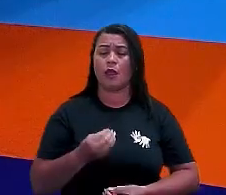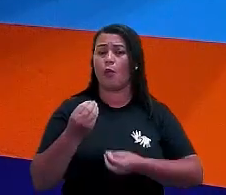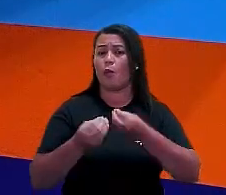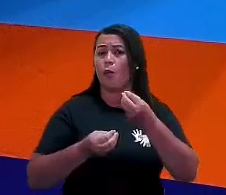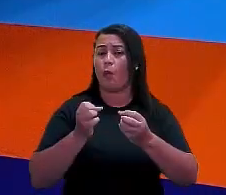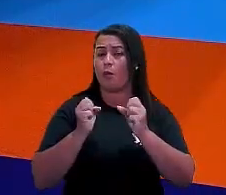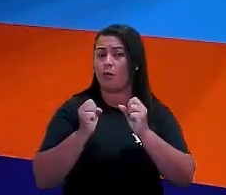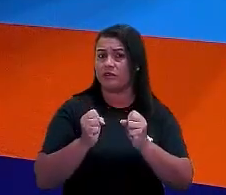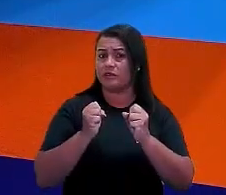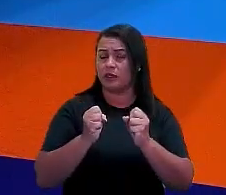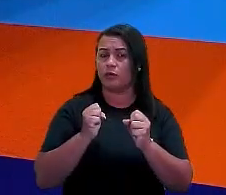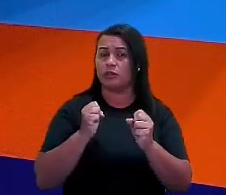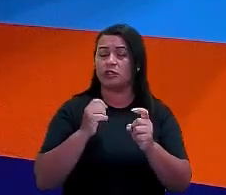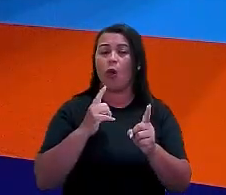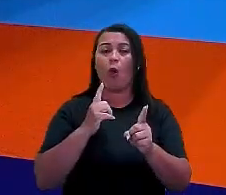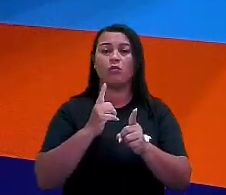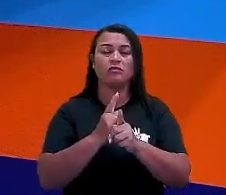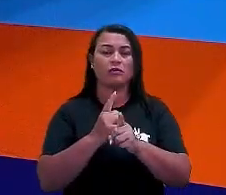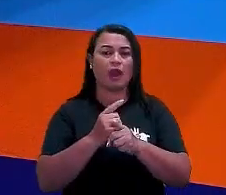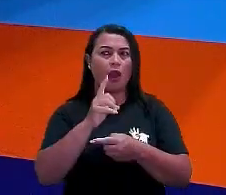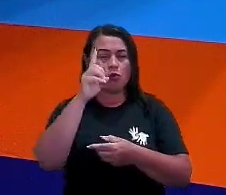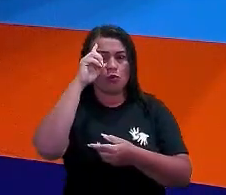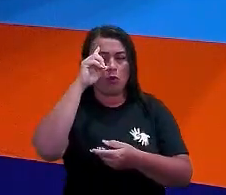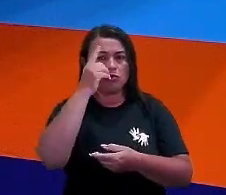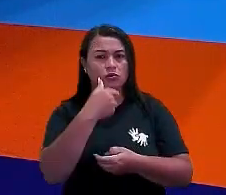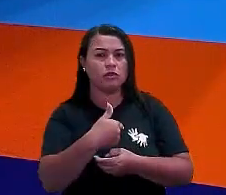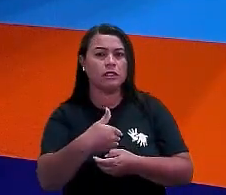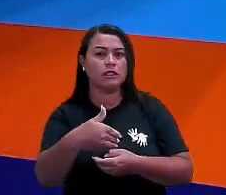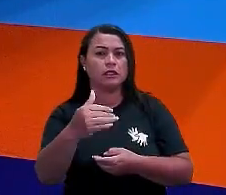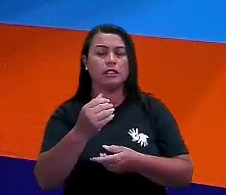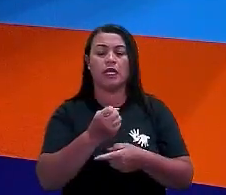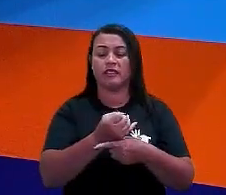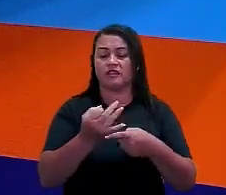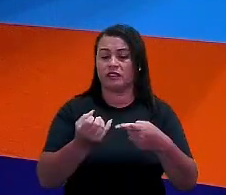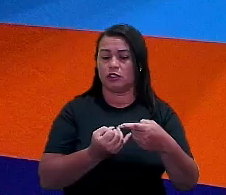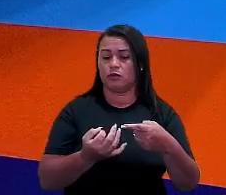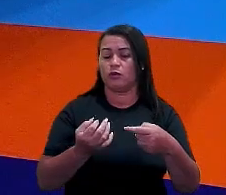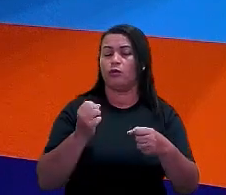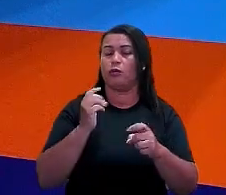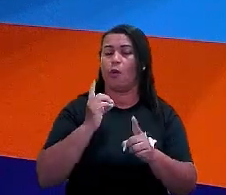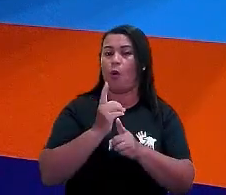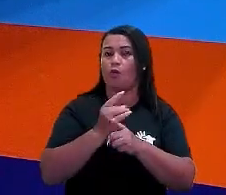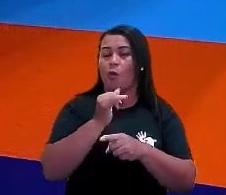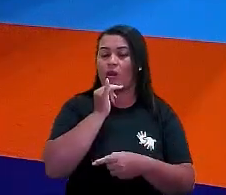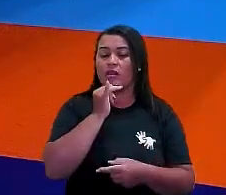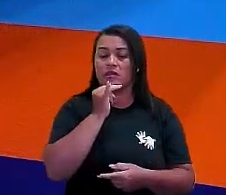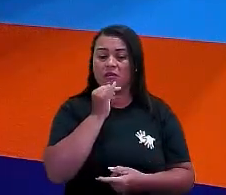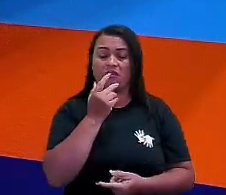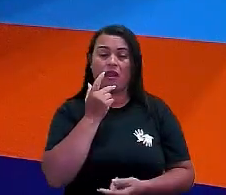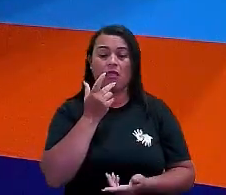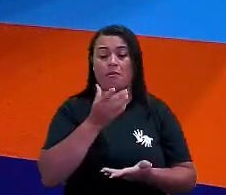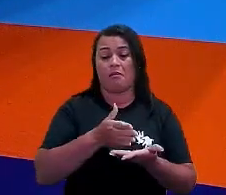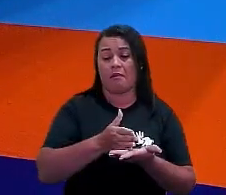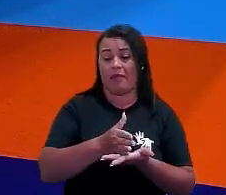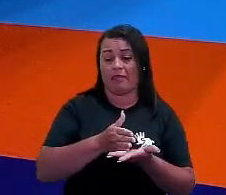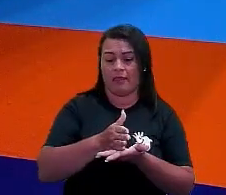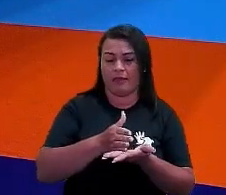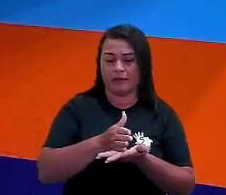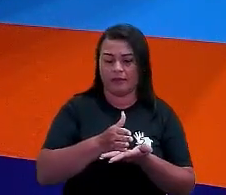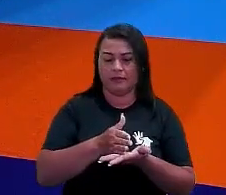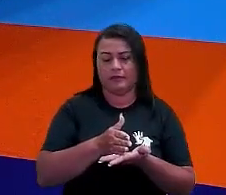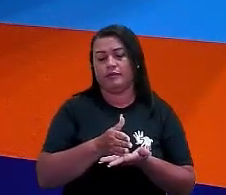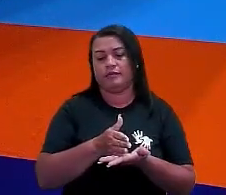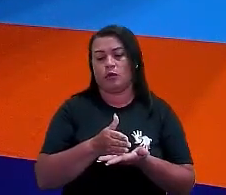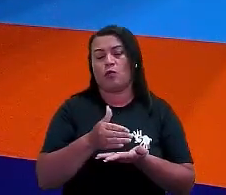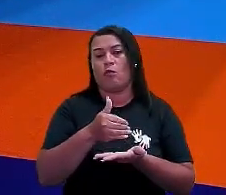gente pode encontrar frações? Ó, eu encontro frações quando eu vou falar de metade, tá? Quando eu